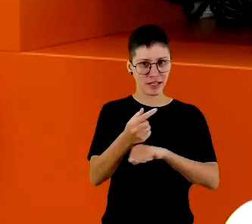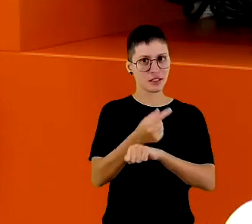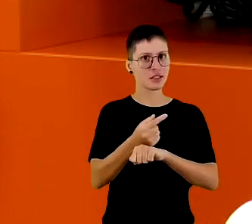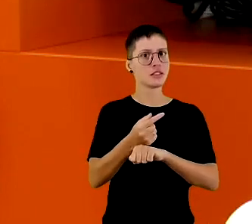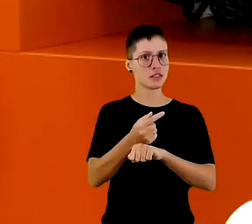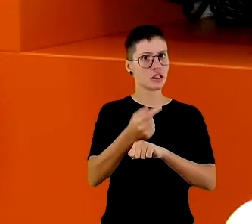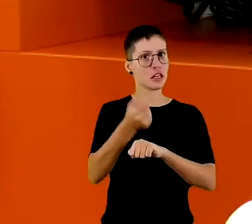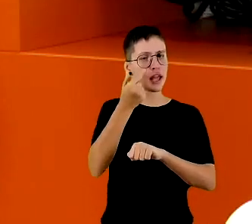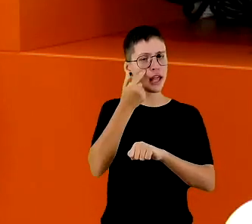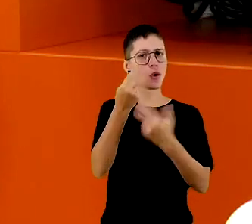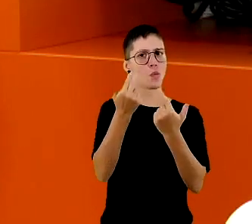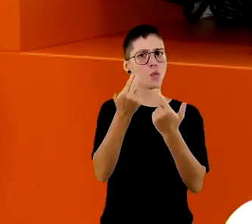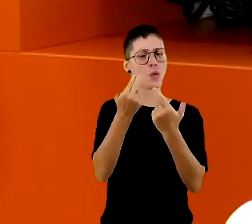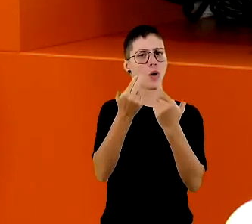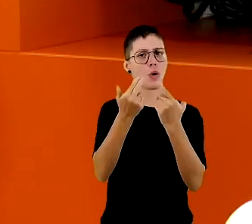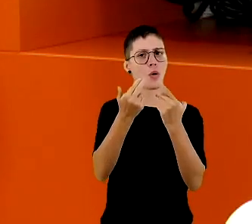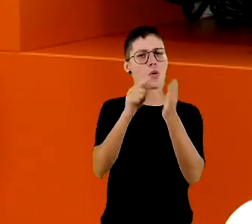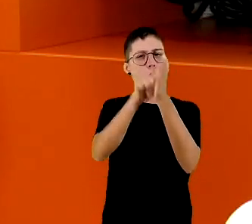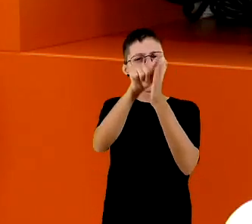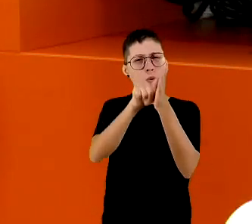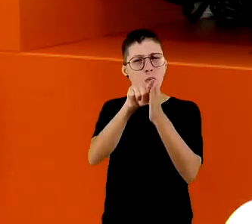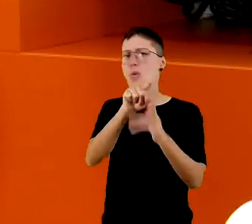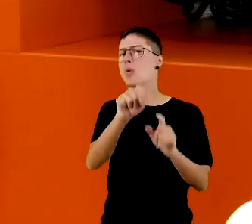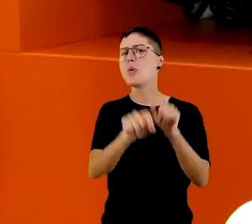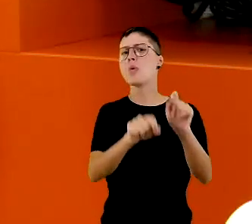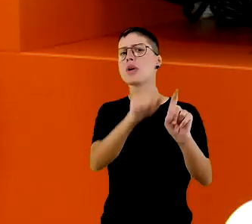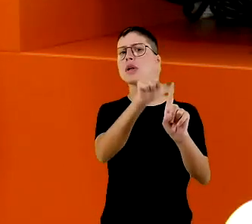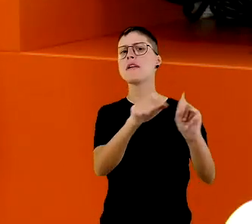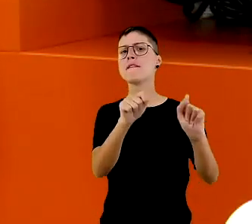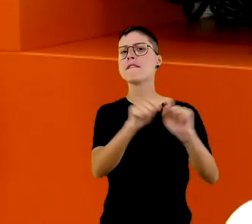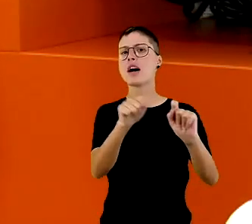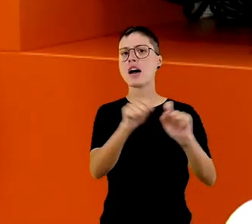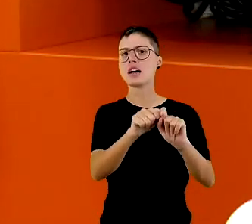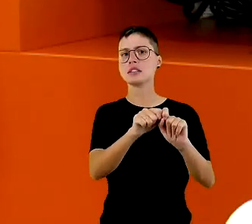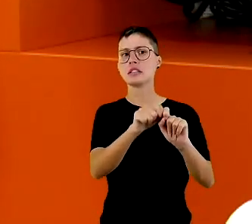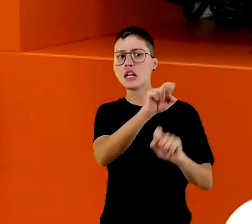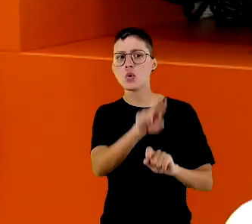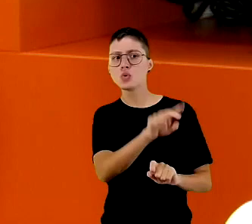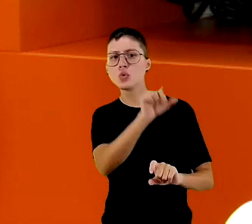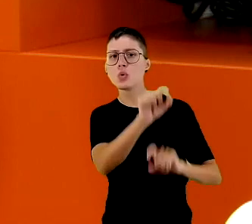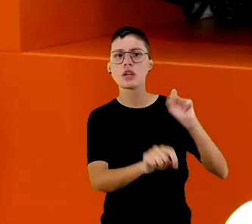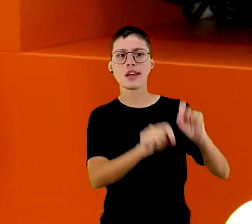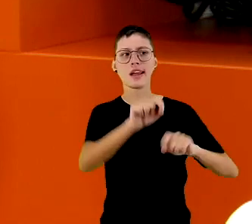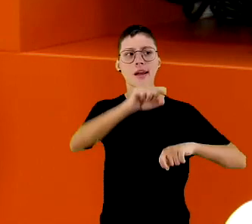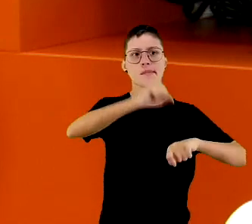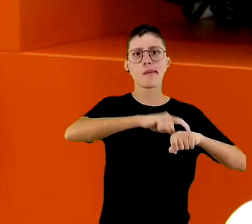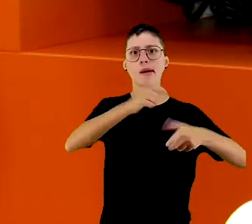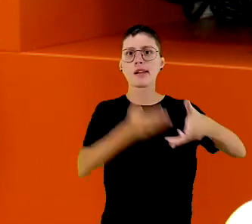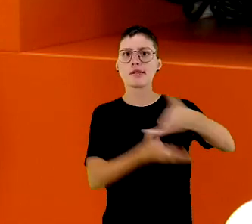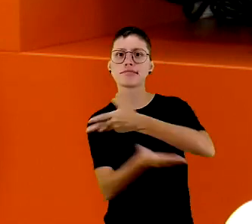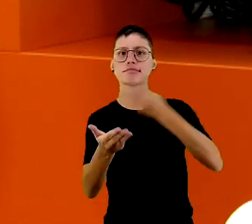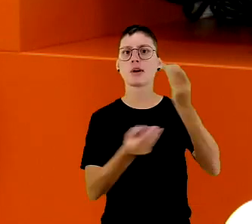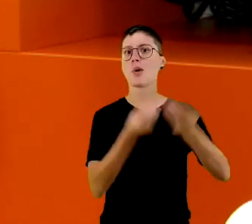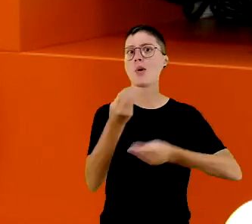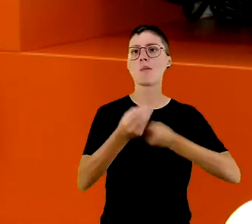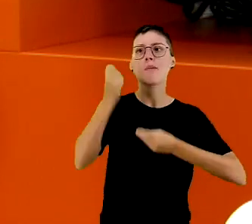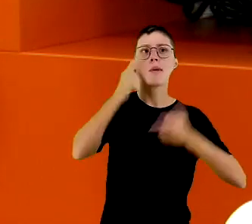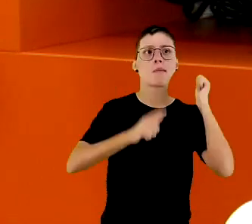para a gente de quem é aquele ser, né? Quanto ele consome, como, quando, onde, né? Então,